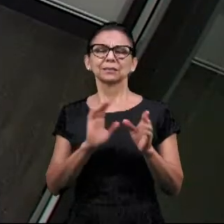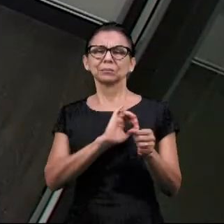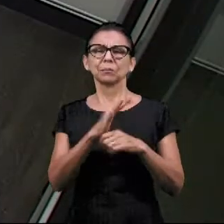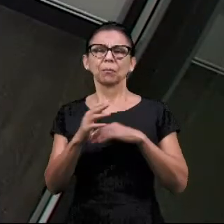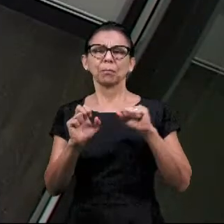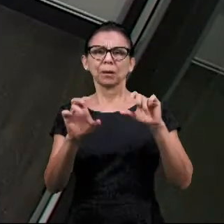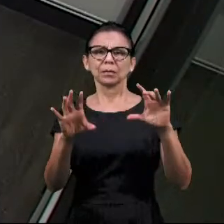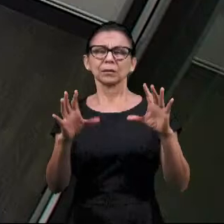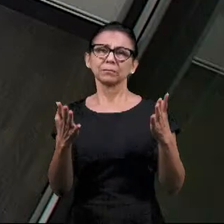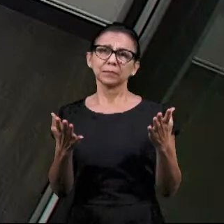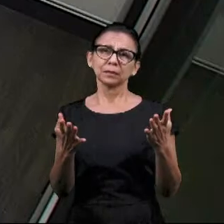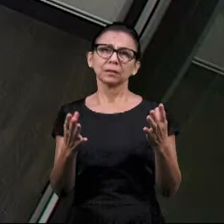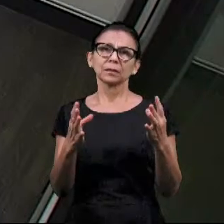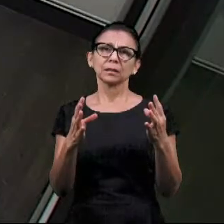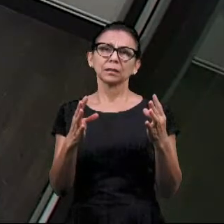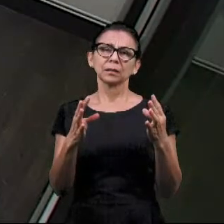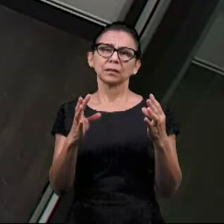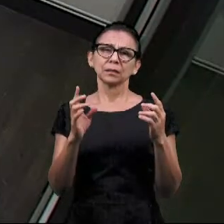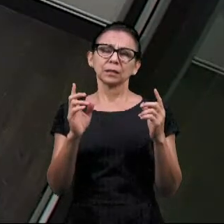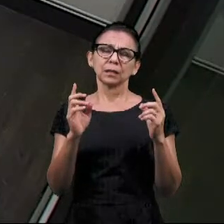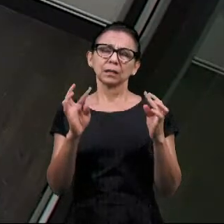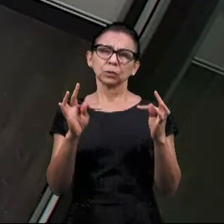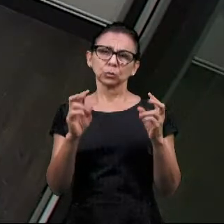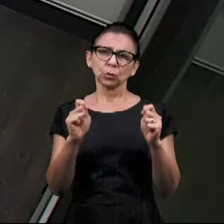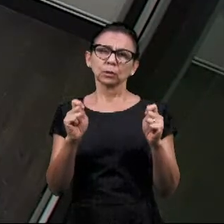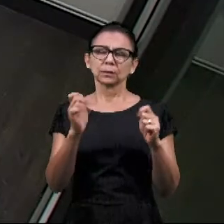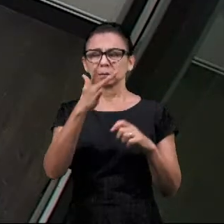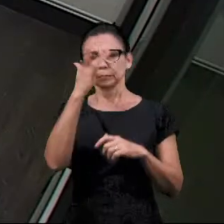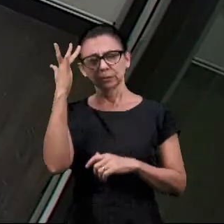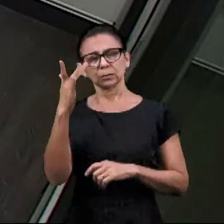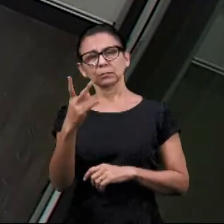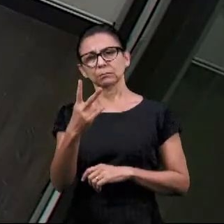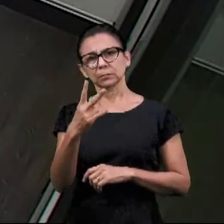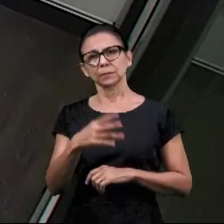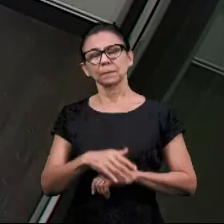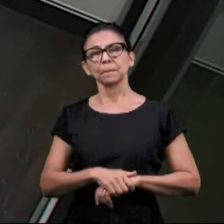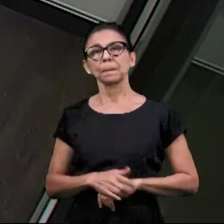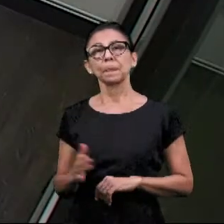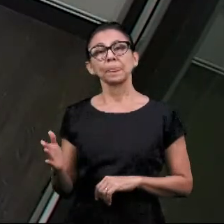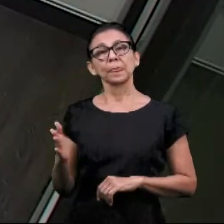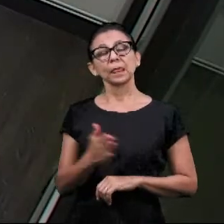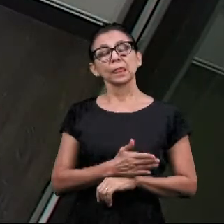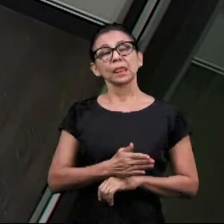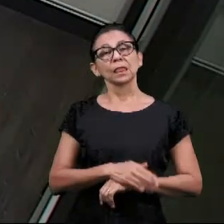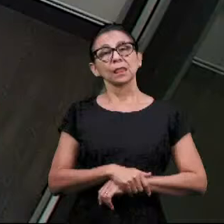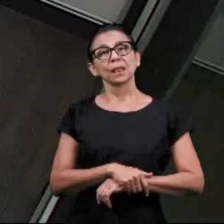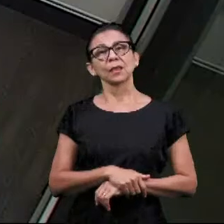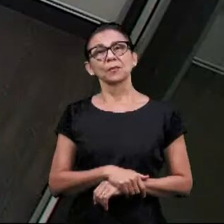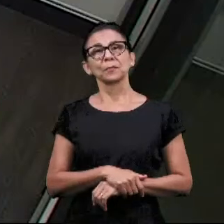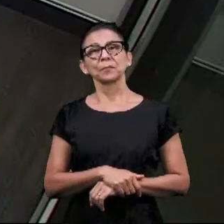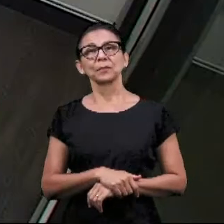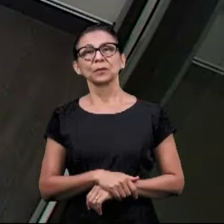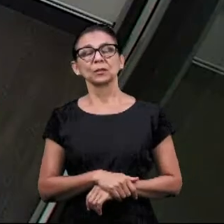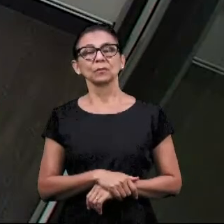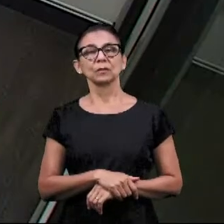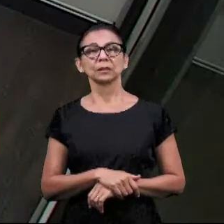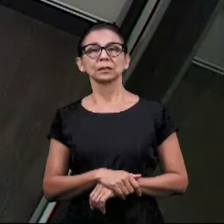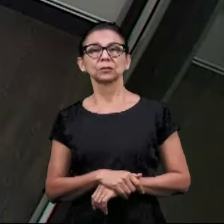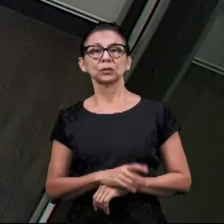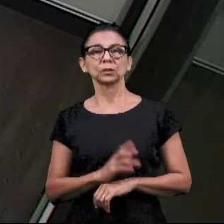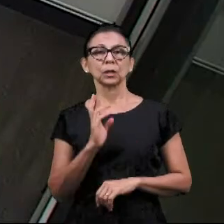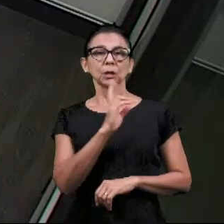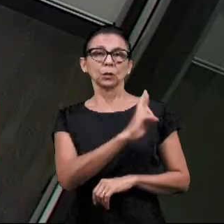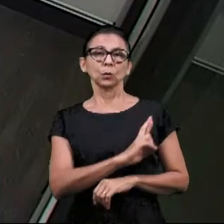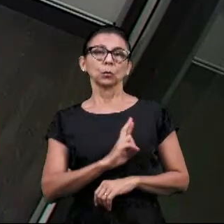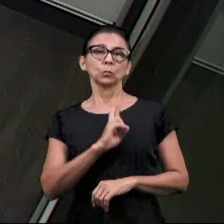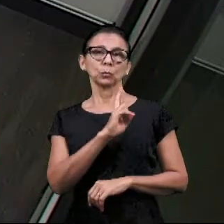as pessoas. Mas eu gosto muito de valorizar as senhoras. Então, nós vamos falar sobre uma senhora na Bíblia, que foi Ruth. Então, nós vamos ler no